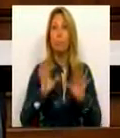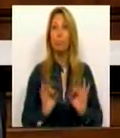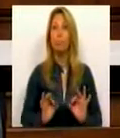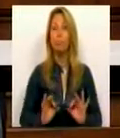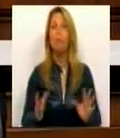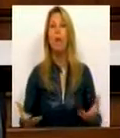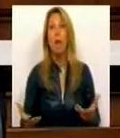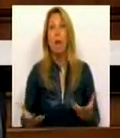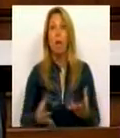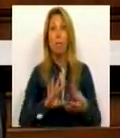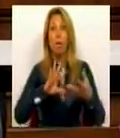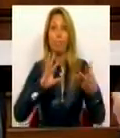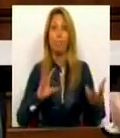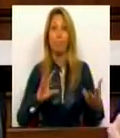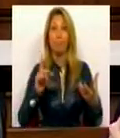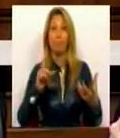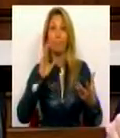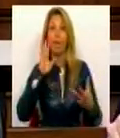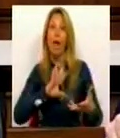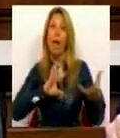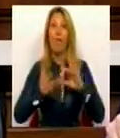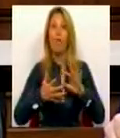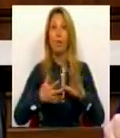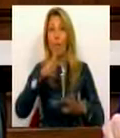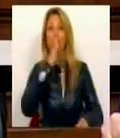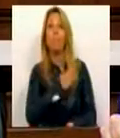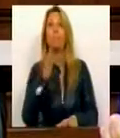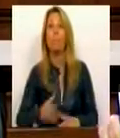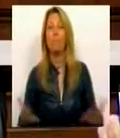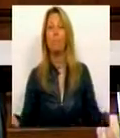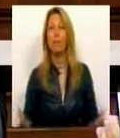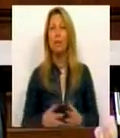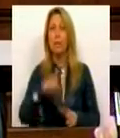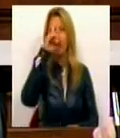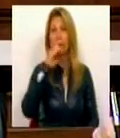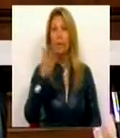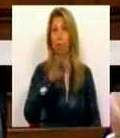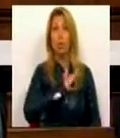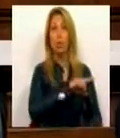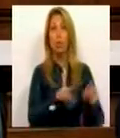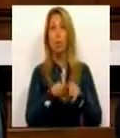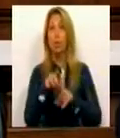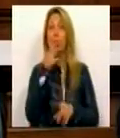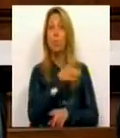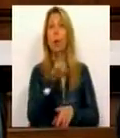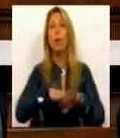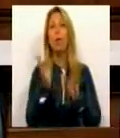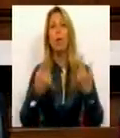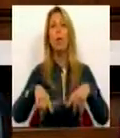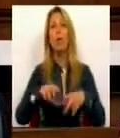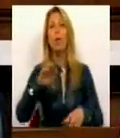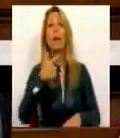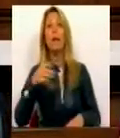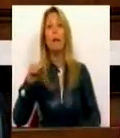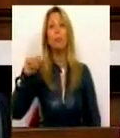revolução prática também. Recordar-se-á os seus deputados que, no âmbito da cimeira da NATO em Varsóvia,